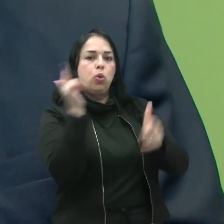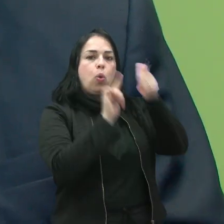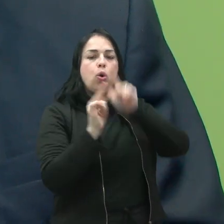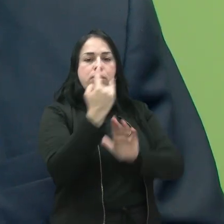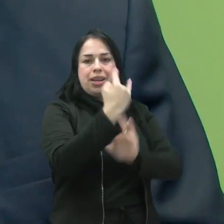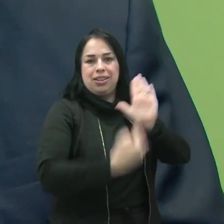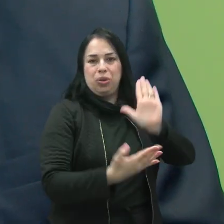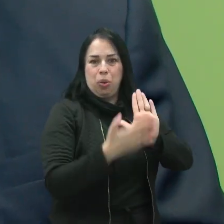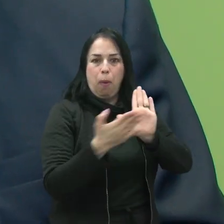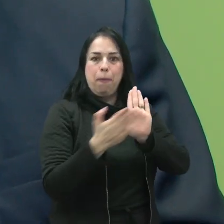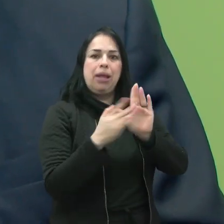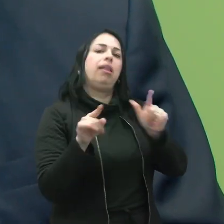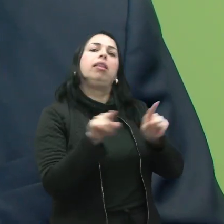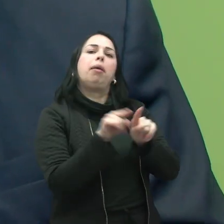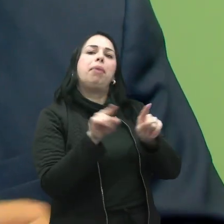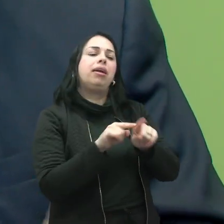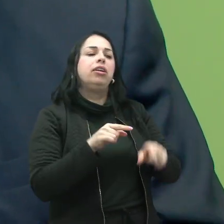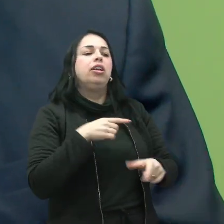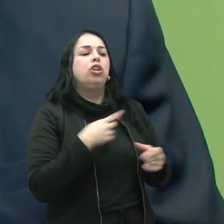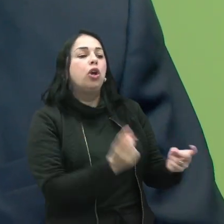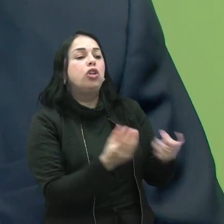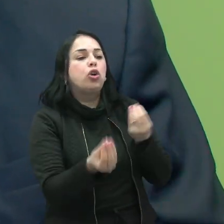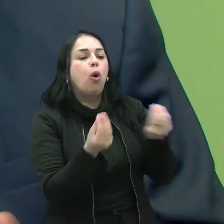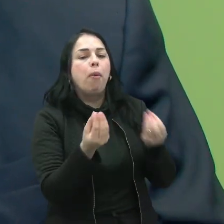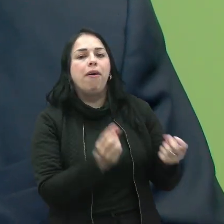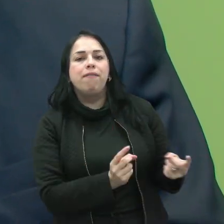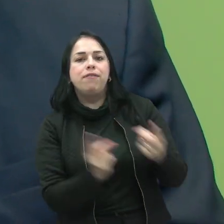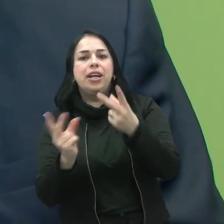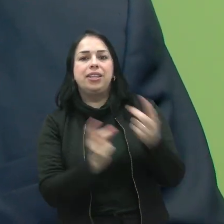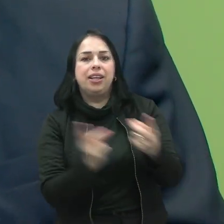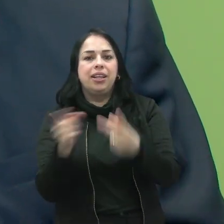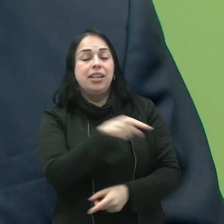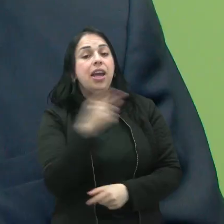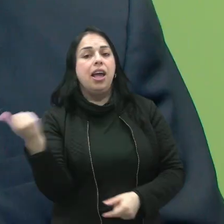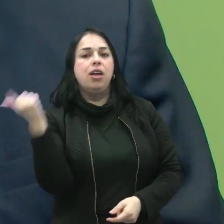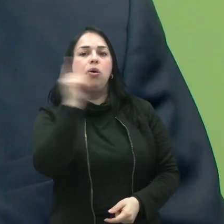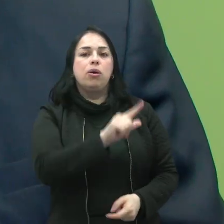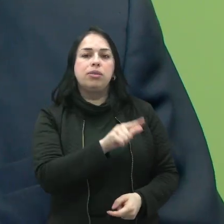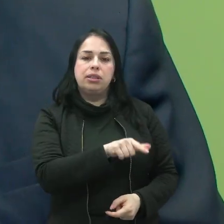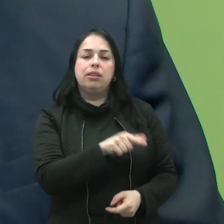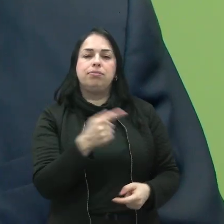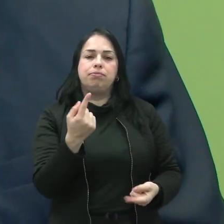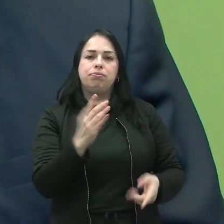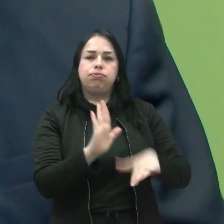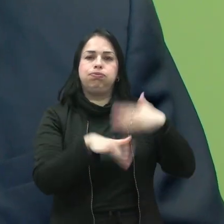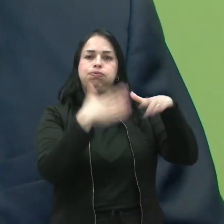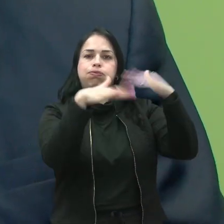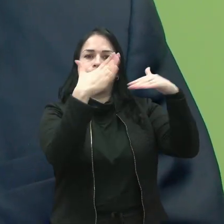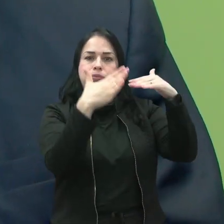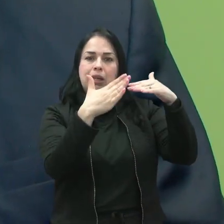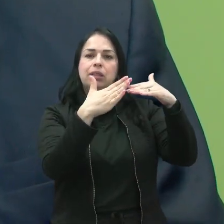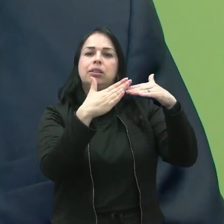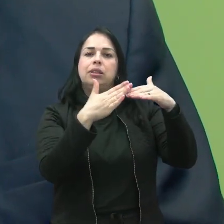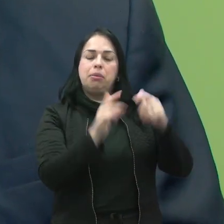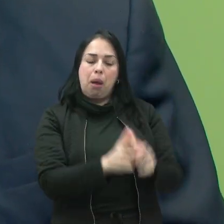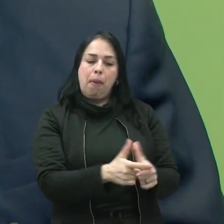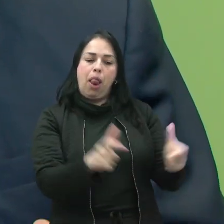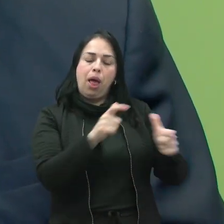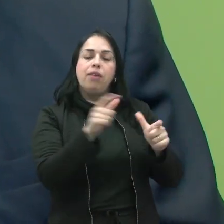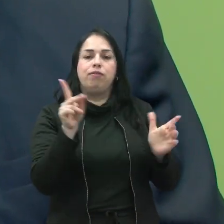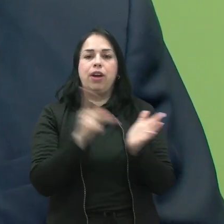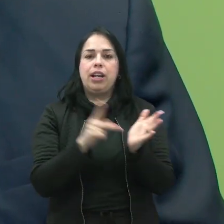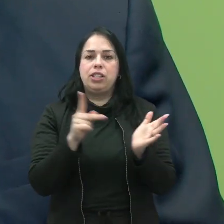a regularização das terras e das suas produções, das suas vendas, e ele realmente possa atingir um nível